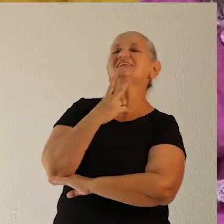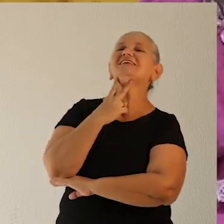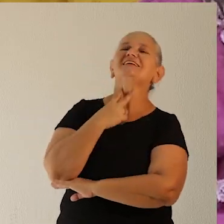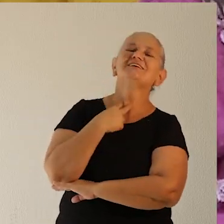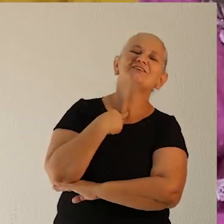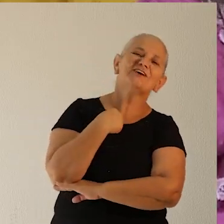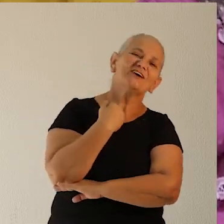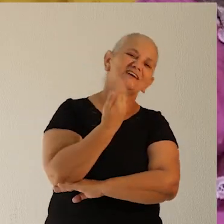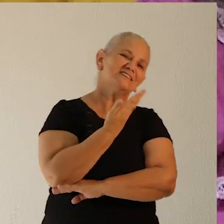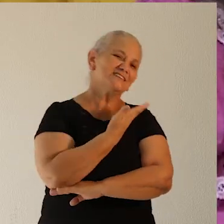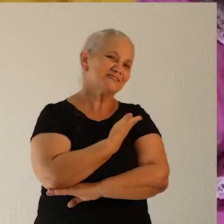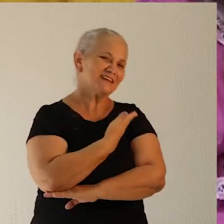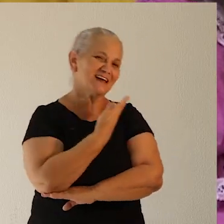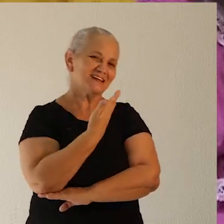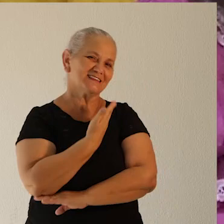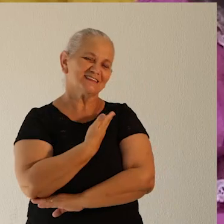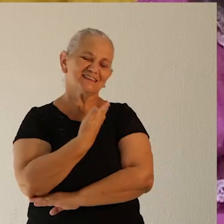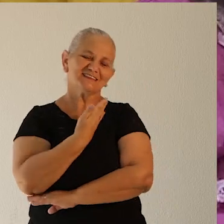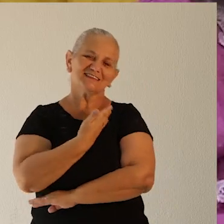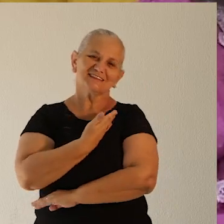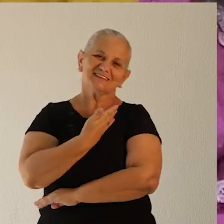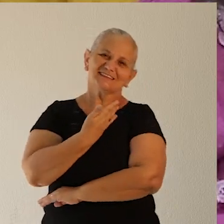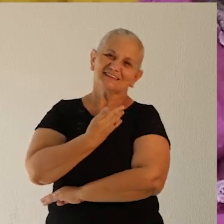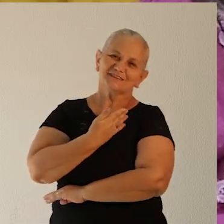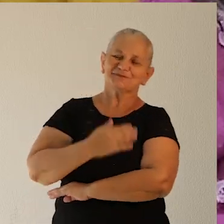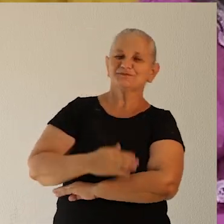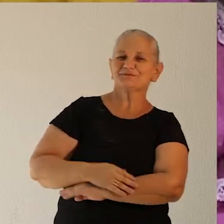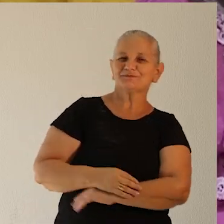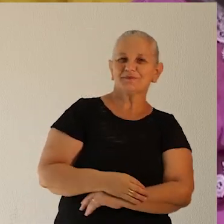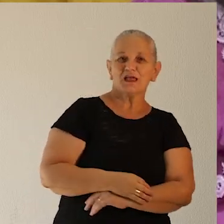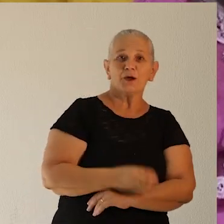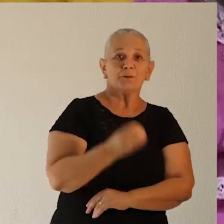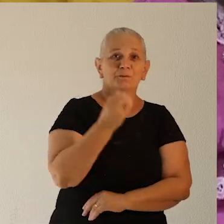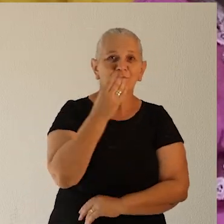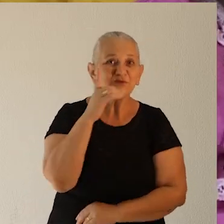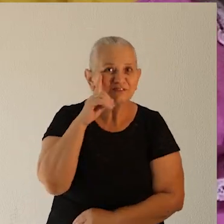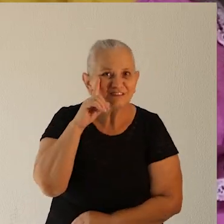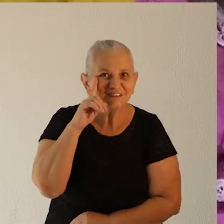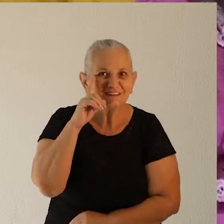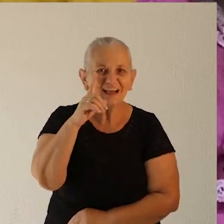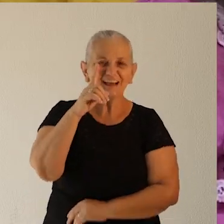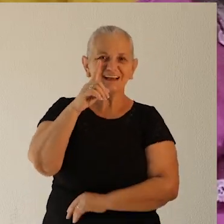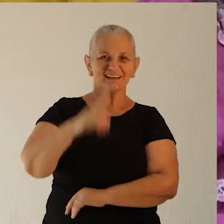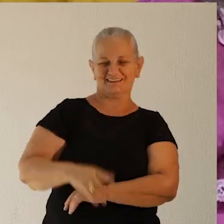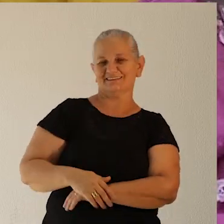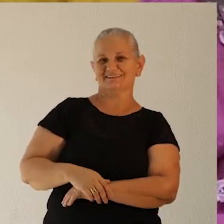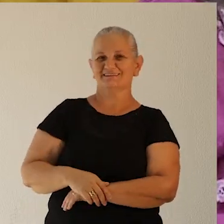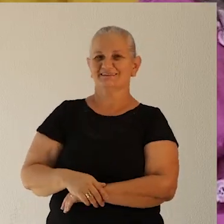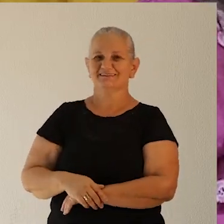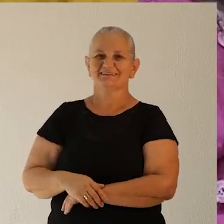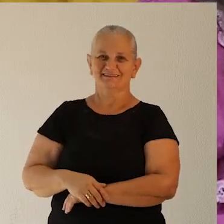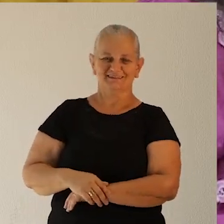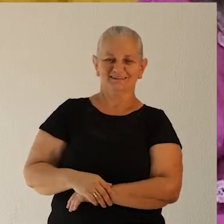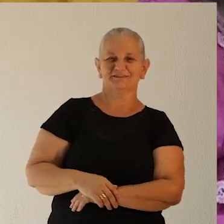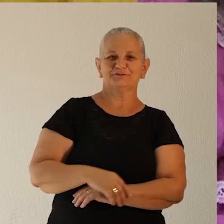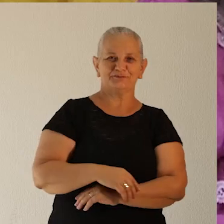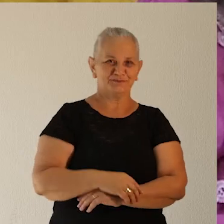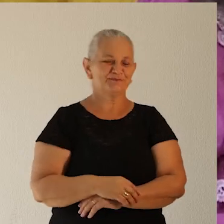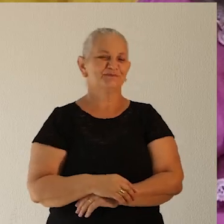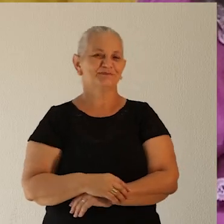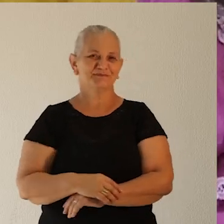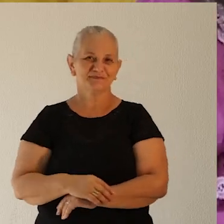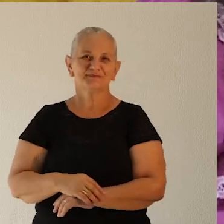amizade. Cláudia, nesta música, movimentou o corpo como se estivesse acompanhando a música.